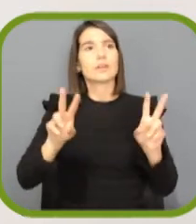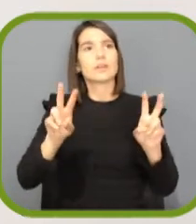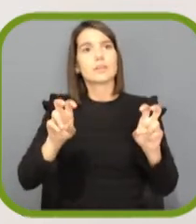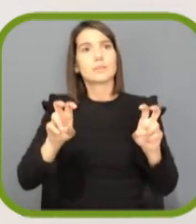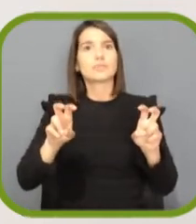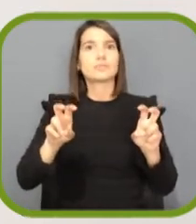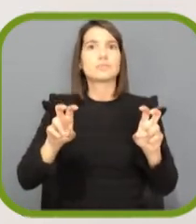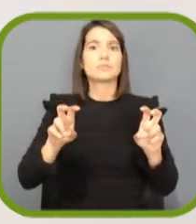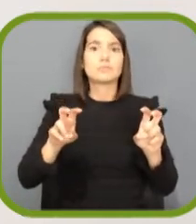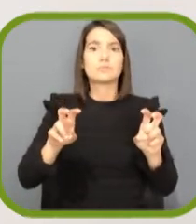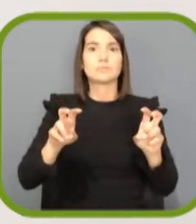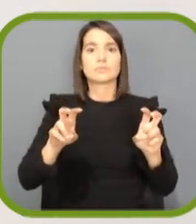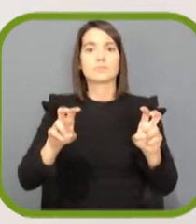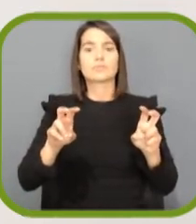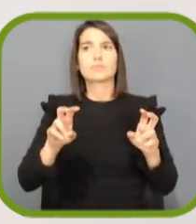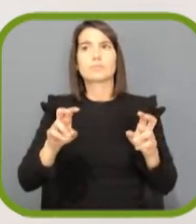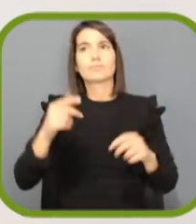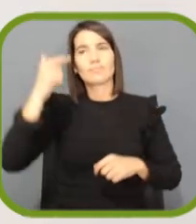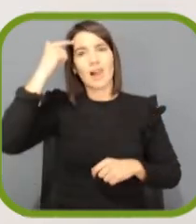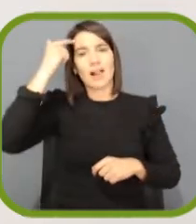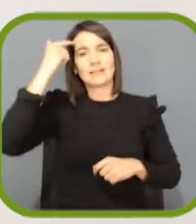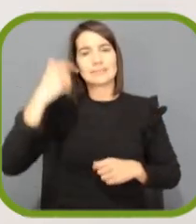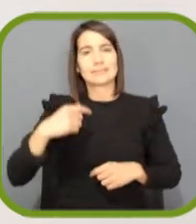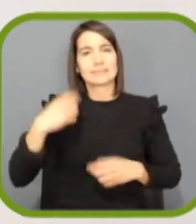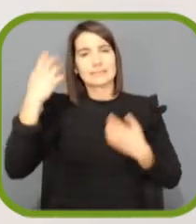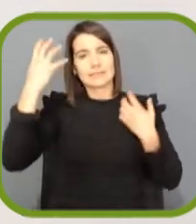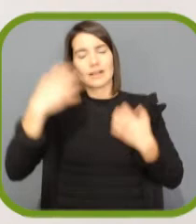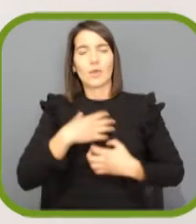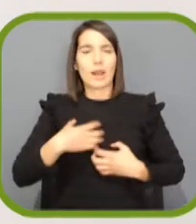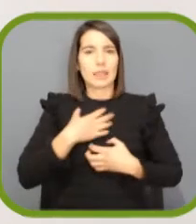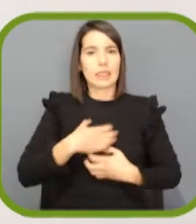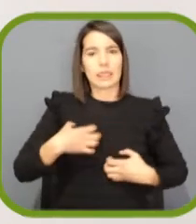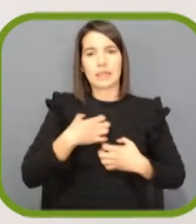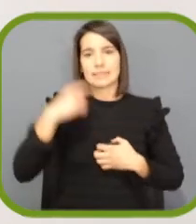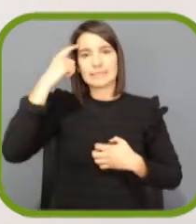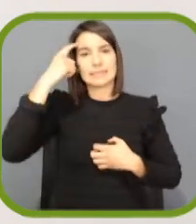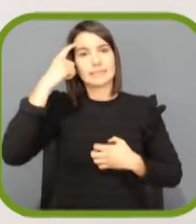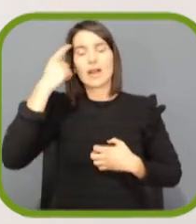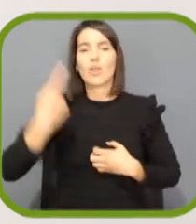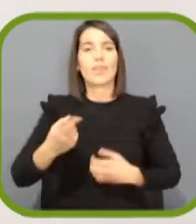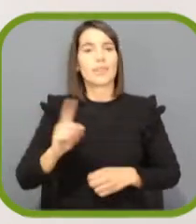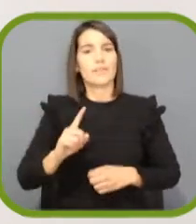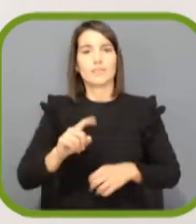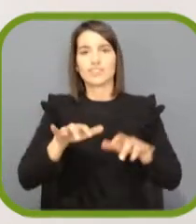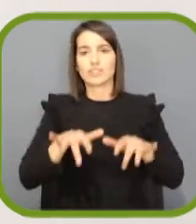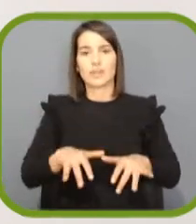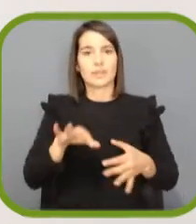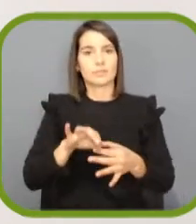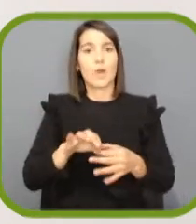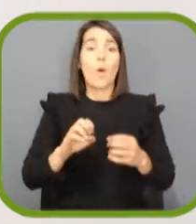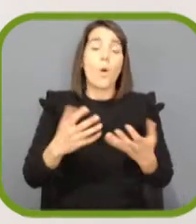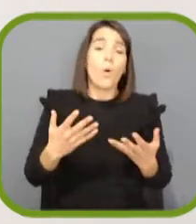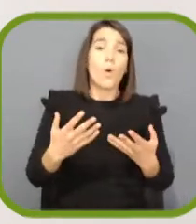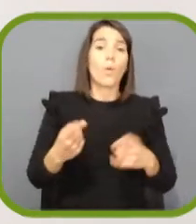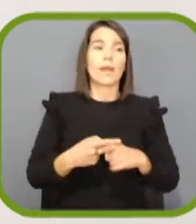temas que violentem a sua consciência ou que, eventualmente, tenham a ver